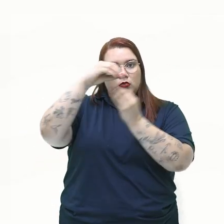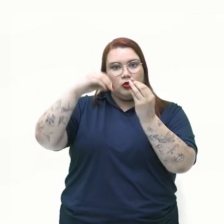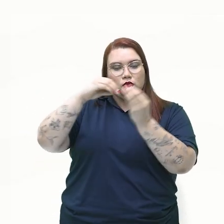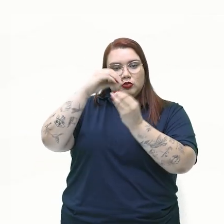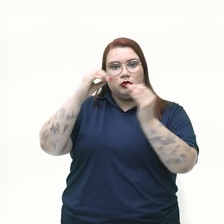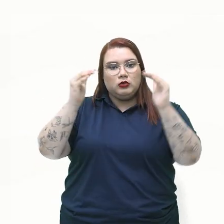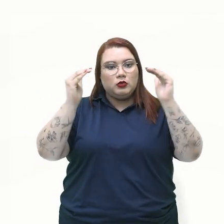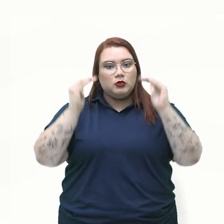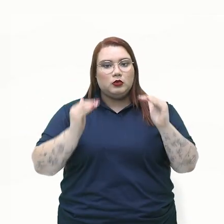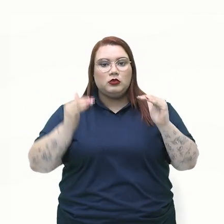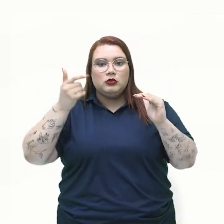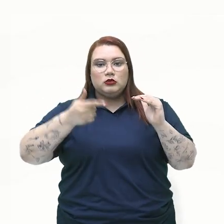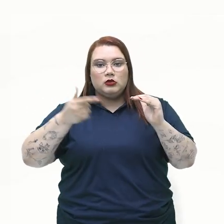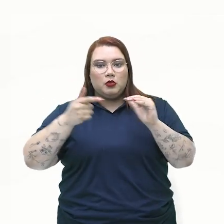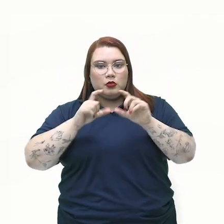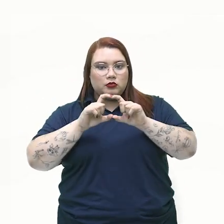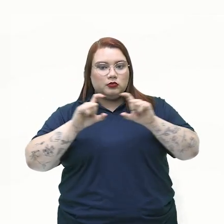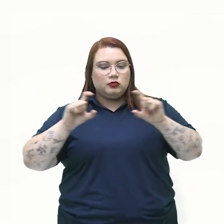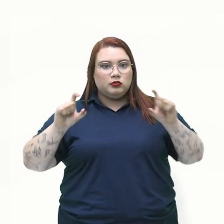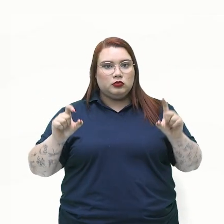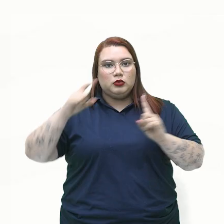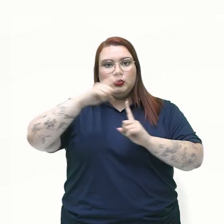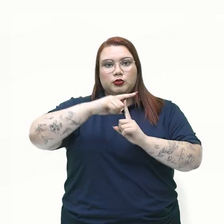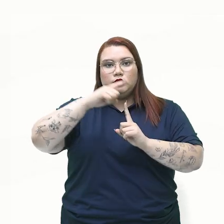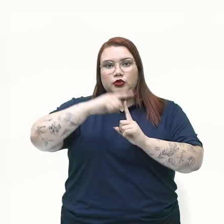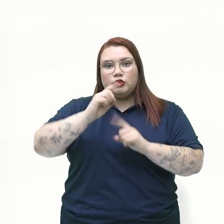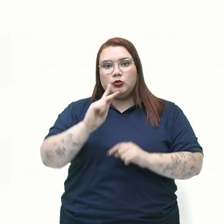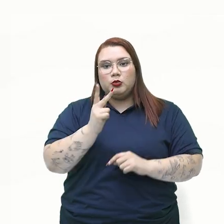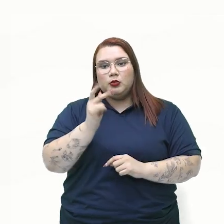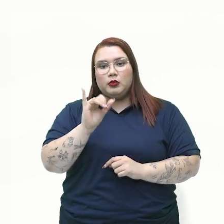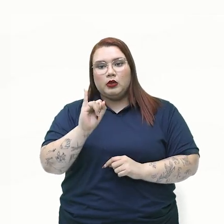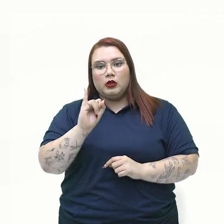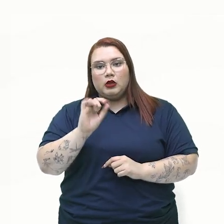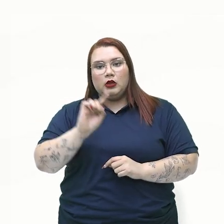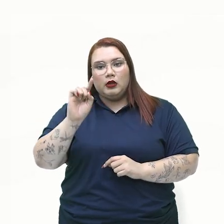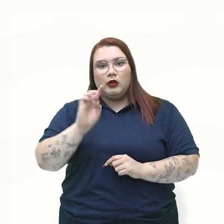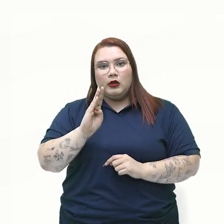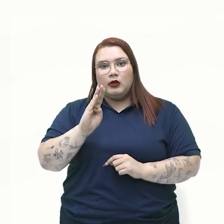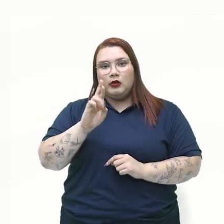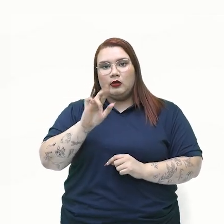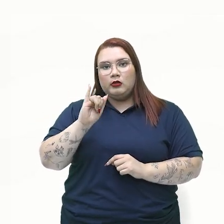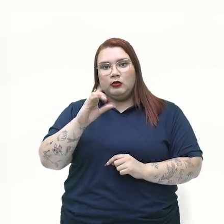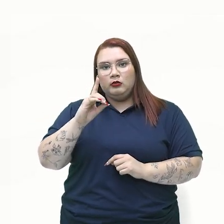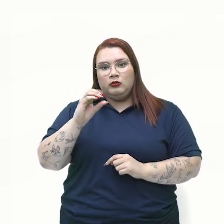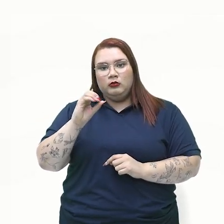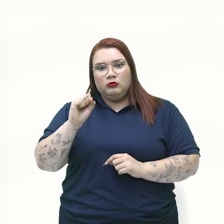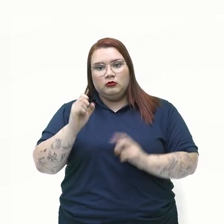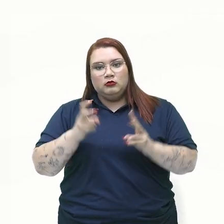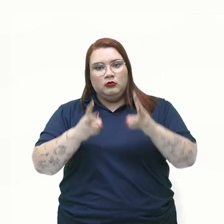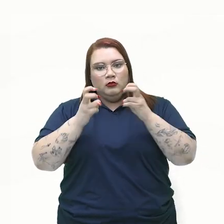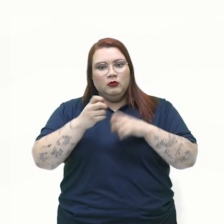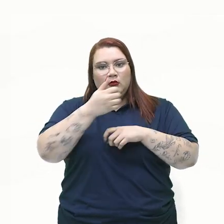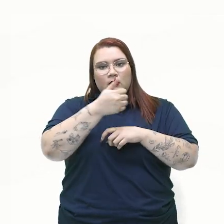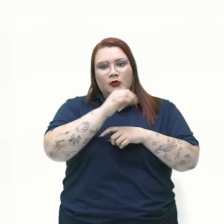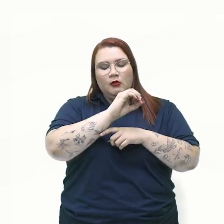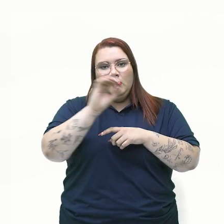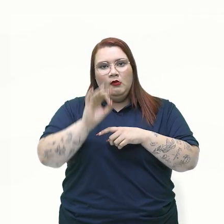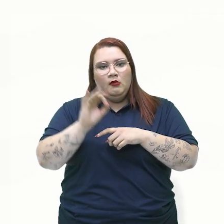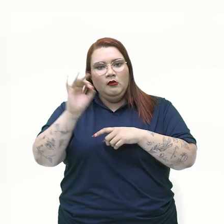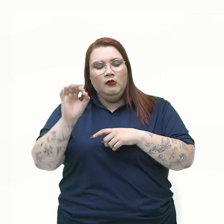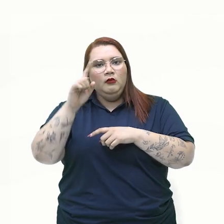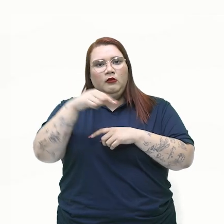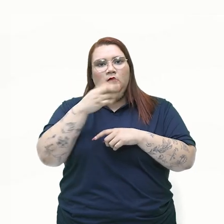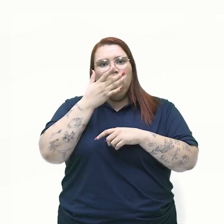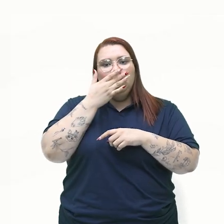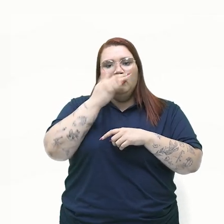né, a primeira geração de híbridos, e a gente observou que nesse cruzamento 100% dos